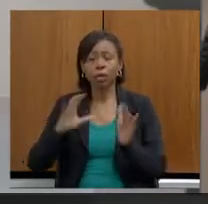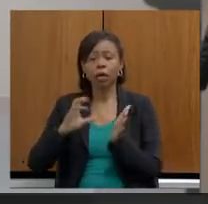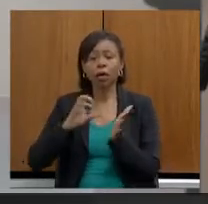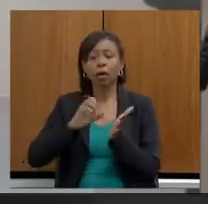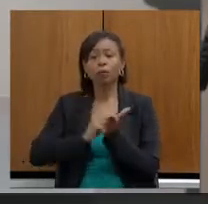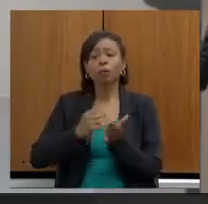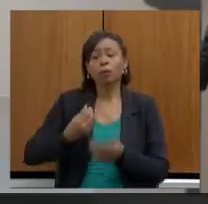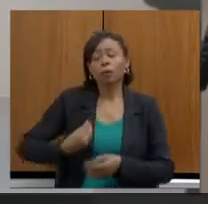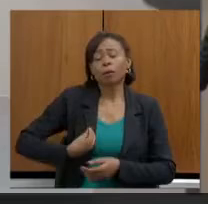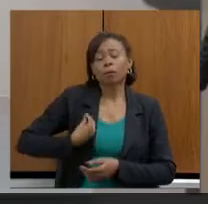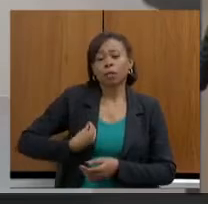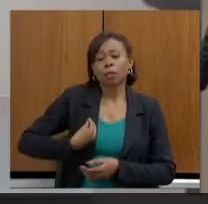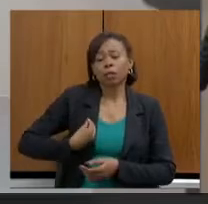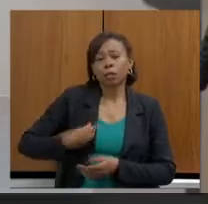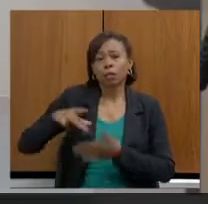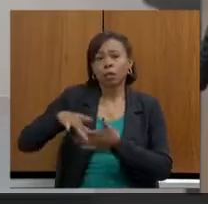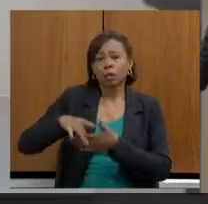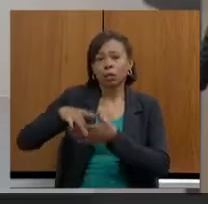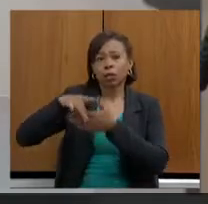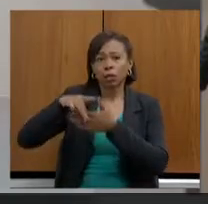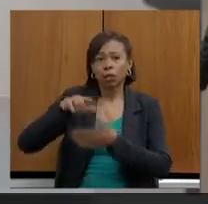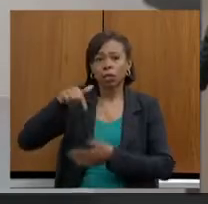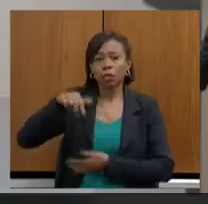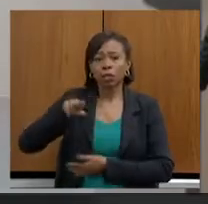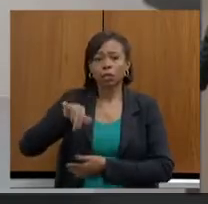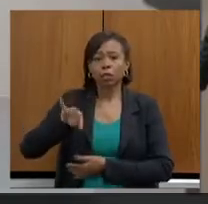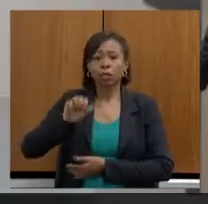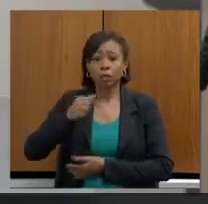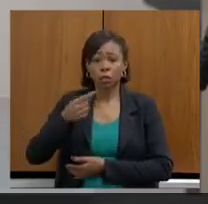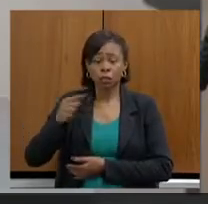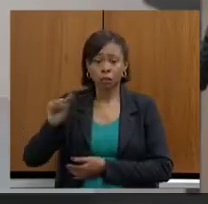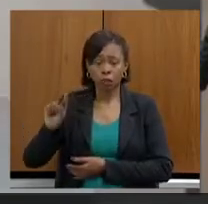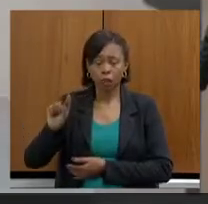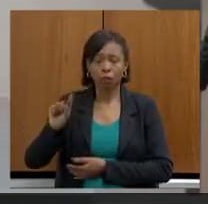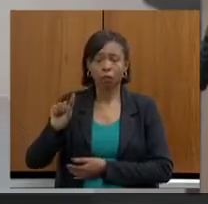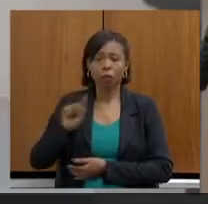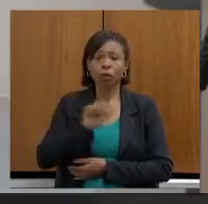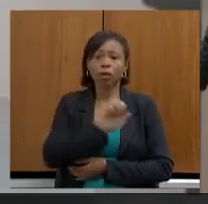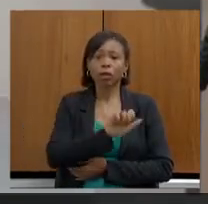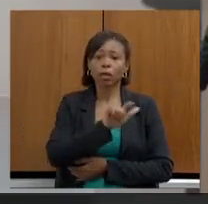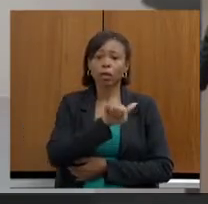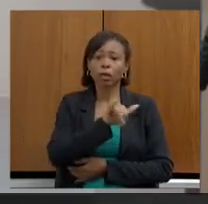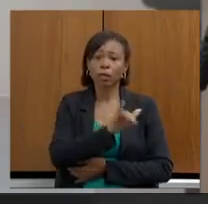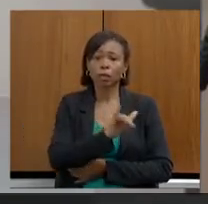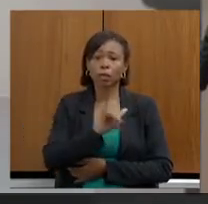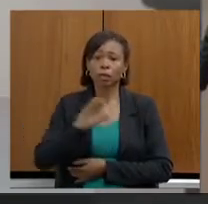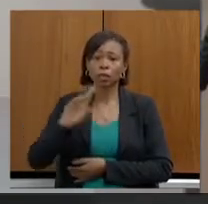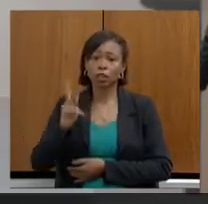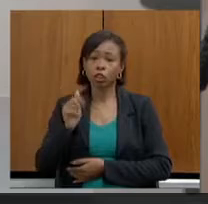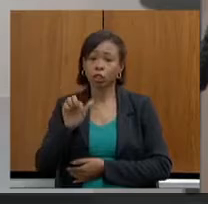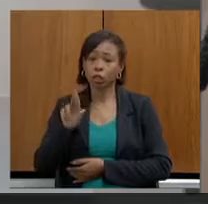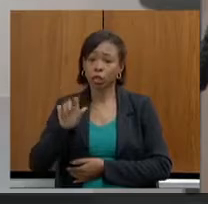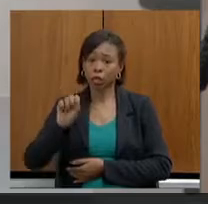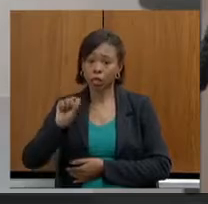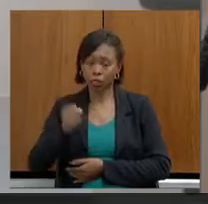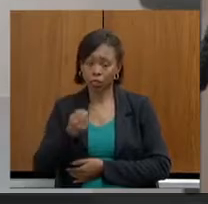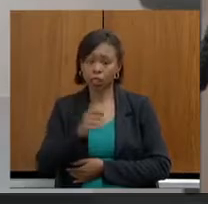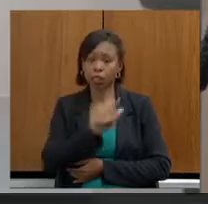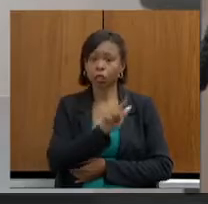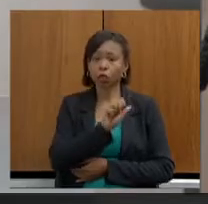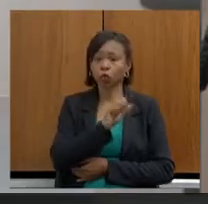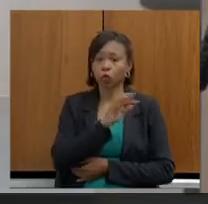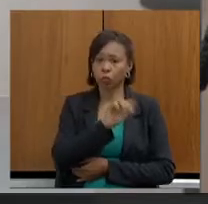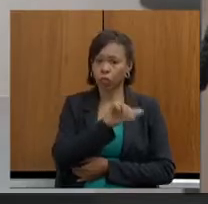líder do bloco democracia e luta Deputado André Quintão é do deputado alegria o deputado Charles Santos o deputado Gustavo